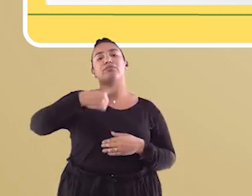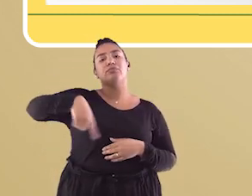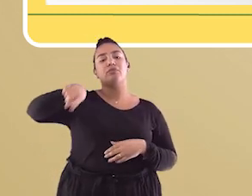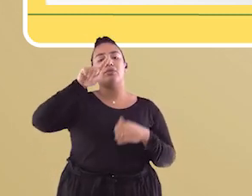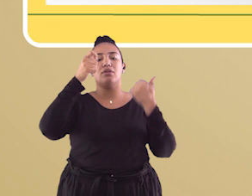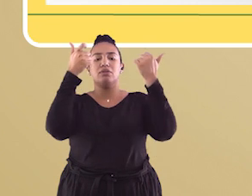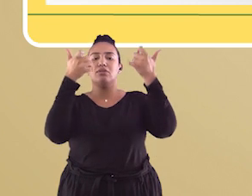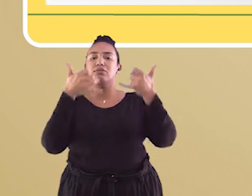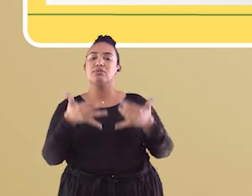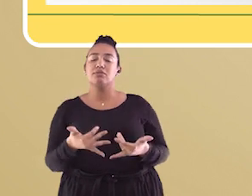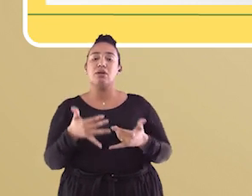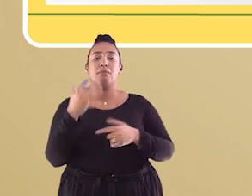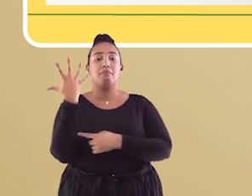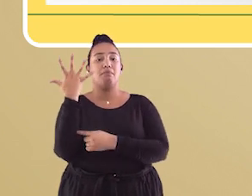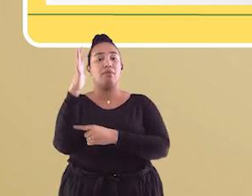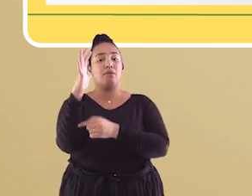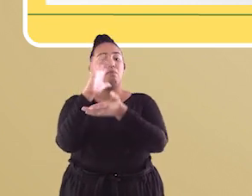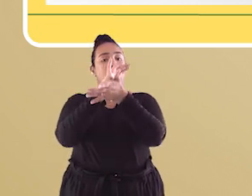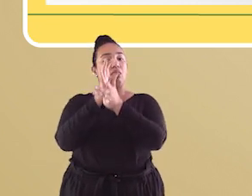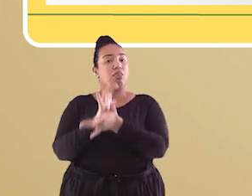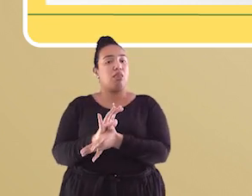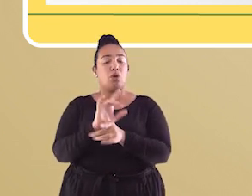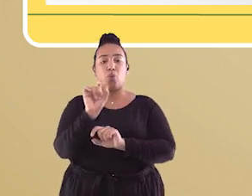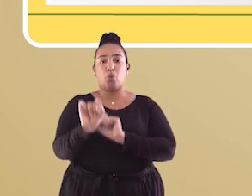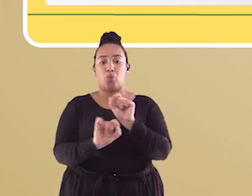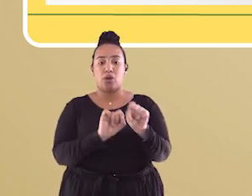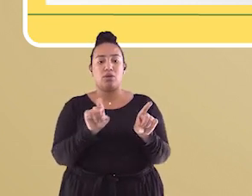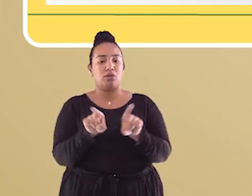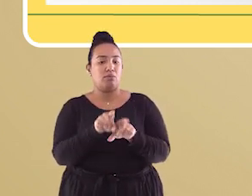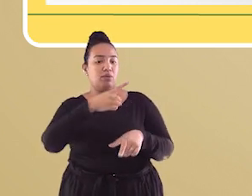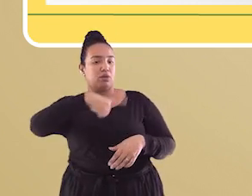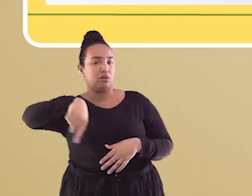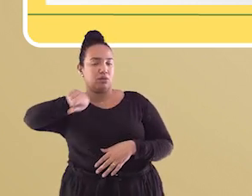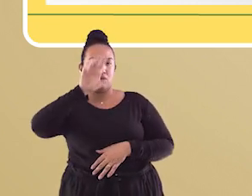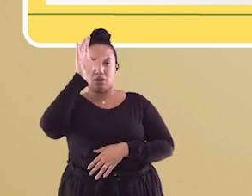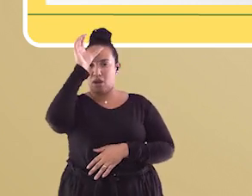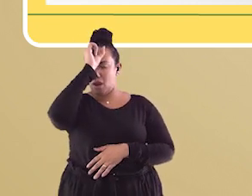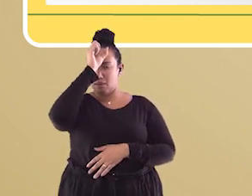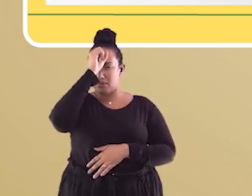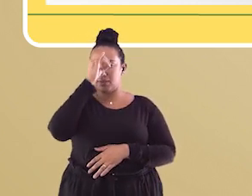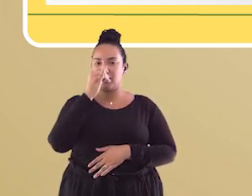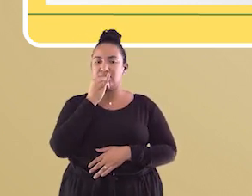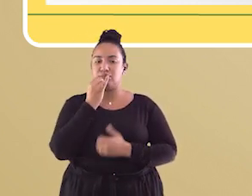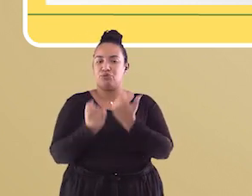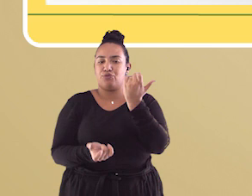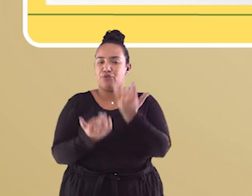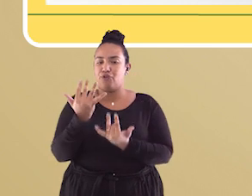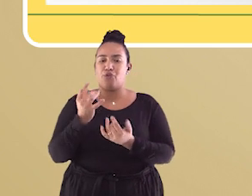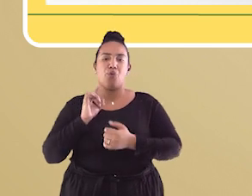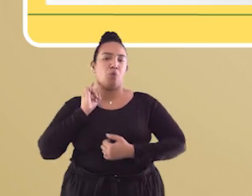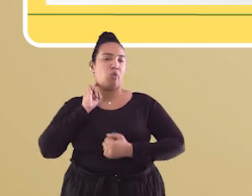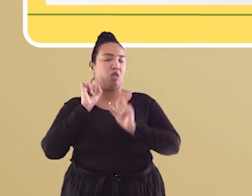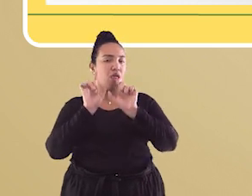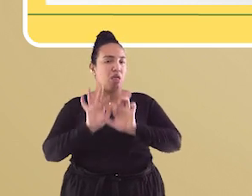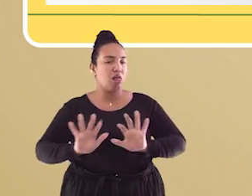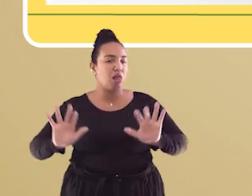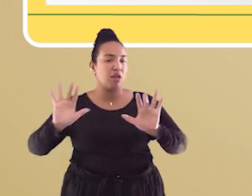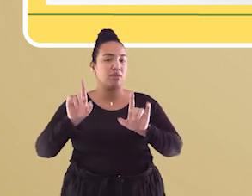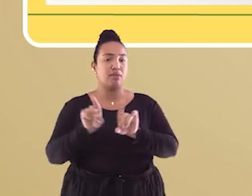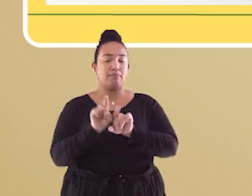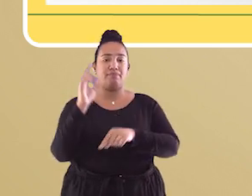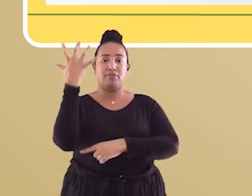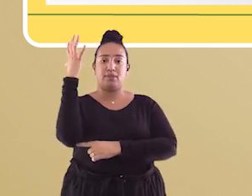sobre o que é degradação ambiental. Aprendemos como as queimadas, a poluição, o desmatamento e